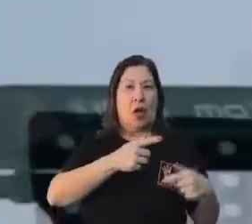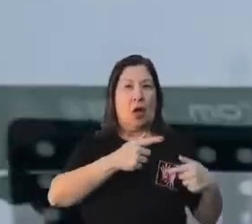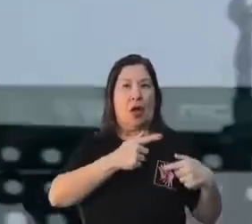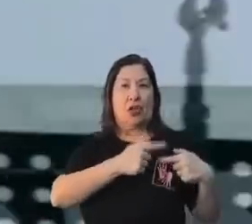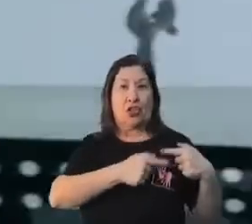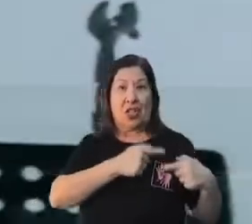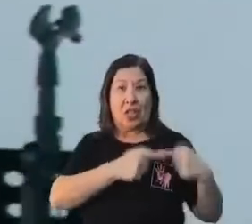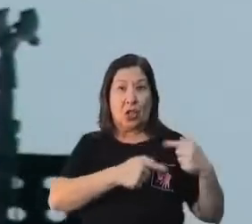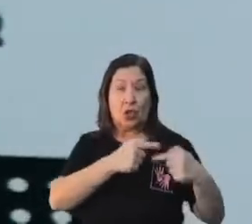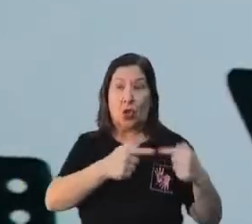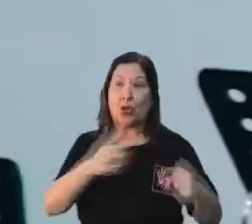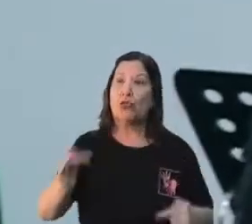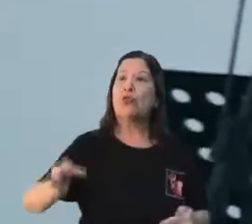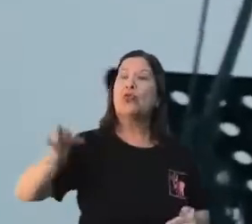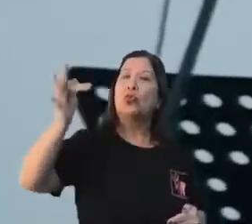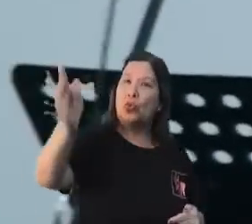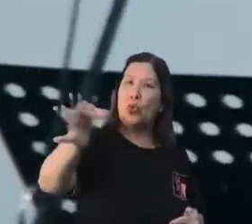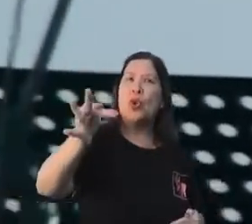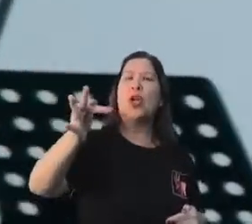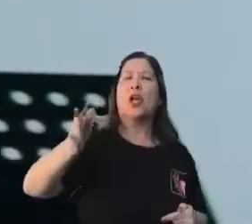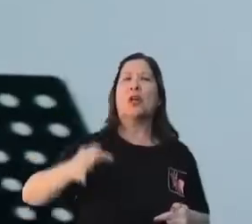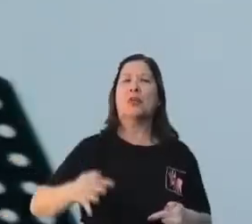Nós precisamos investir nas futuras gerações.